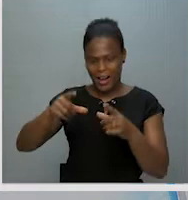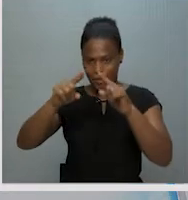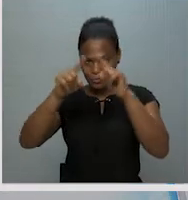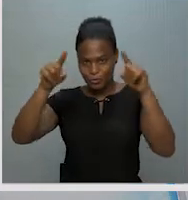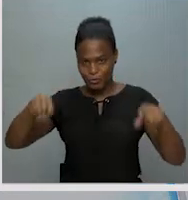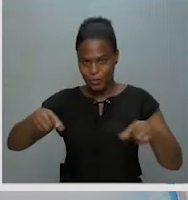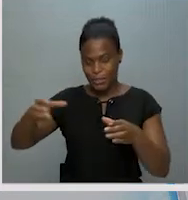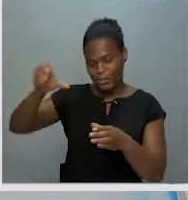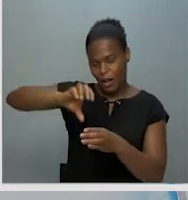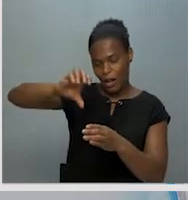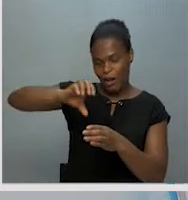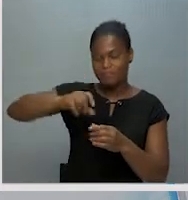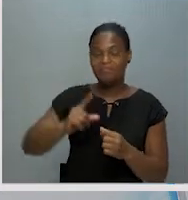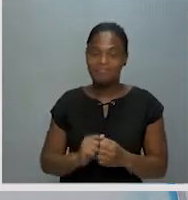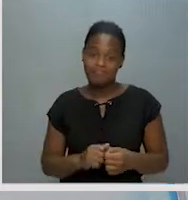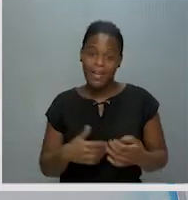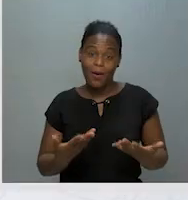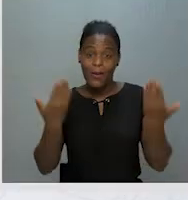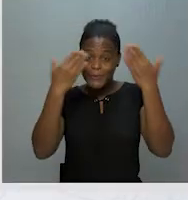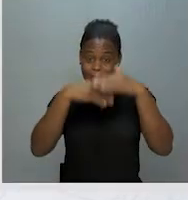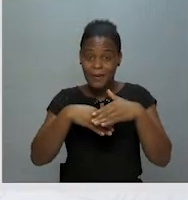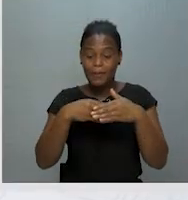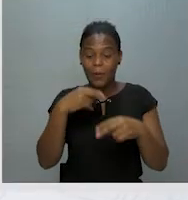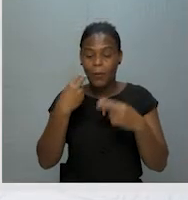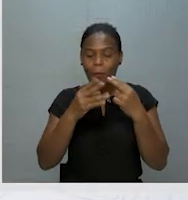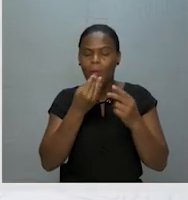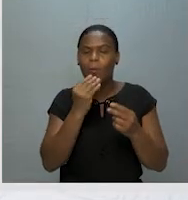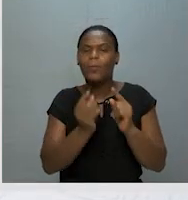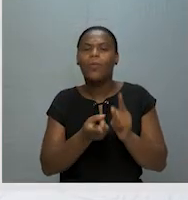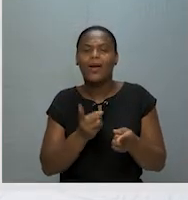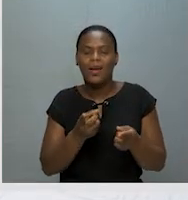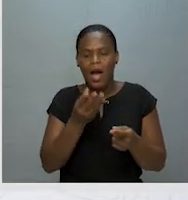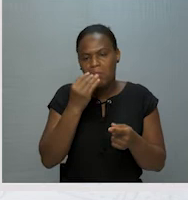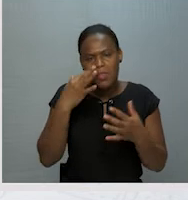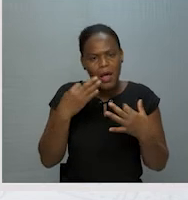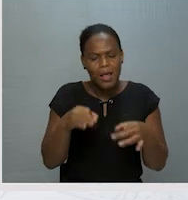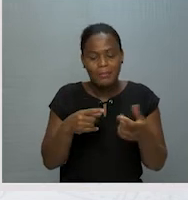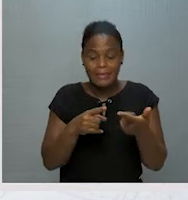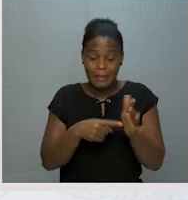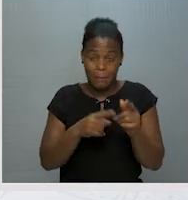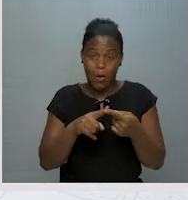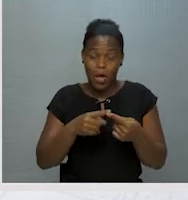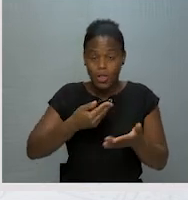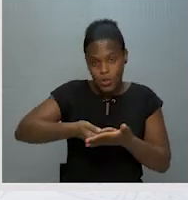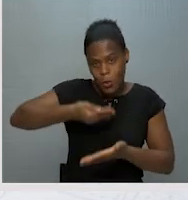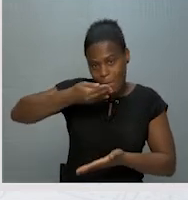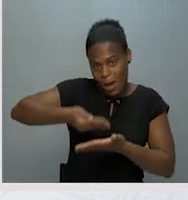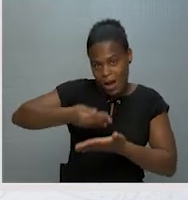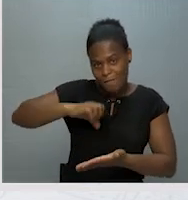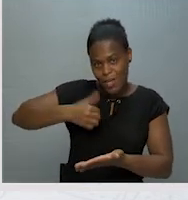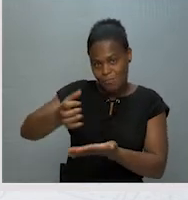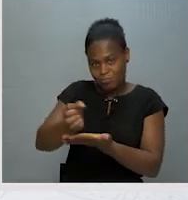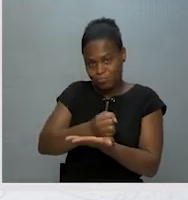jantar, já devemos optar por alimentos mais leves, ou seja, sopa